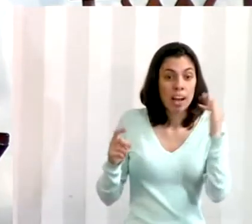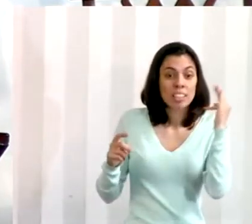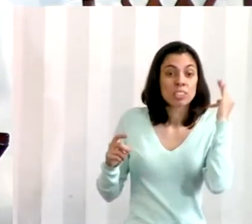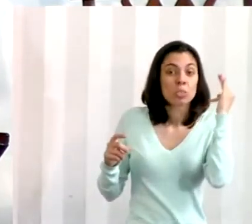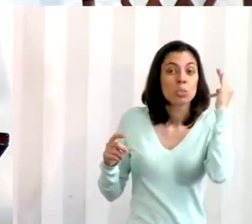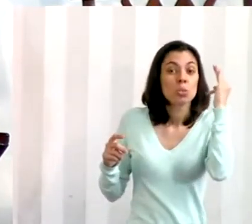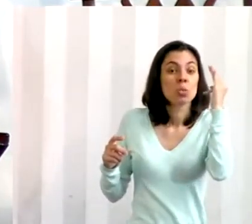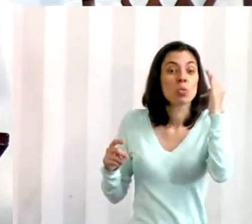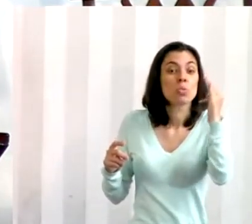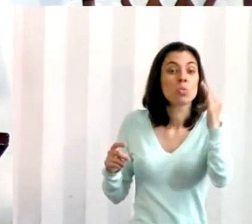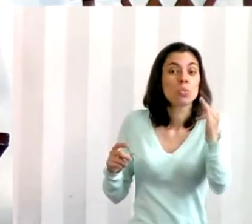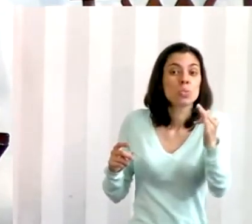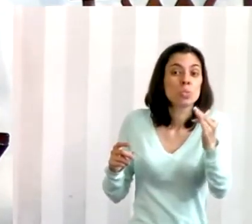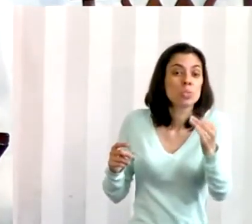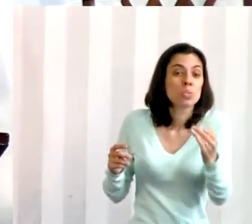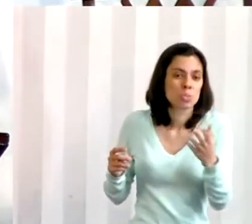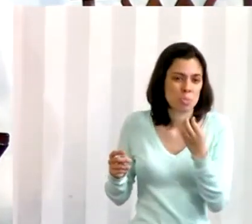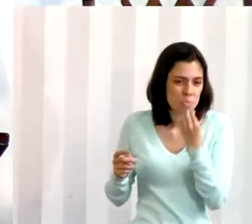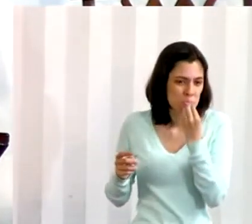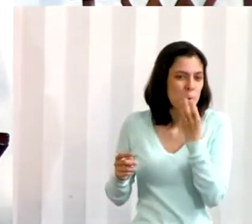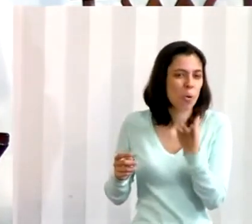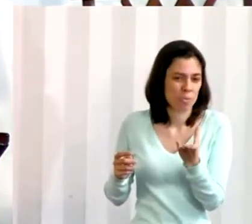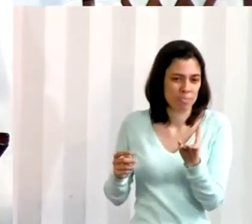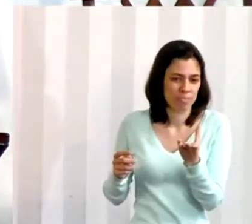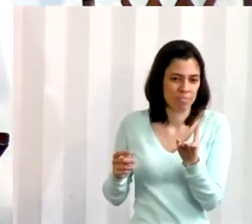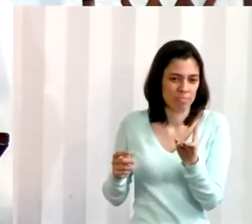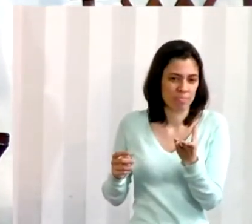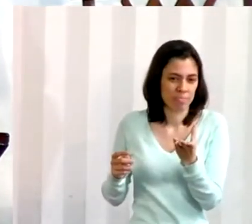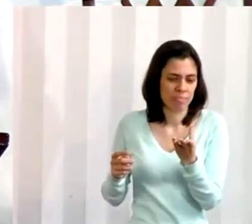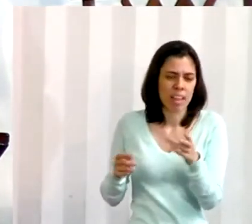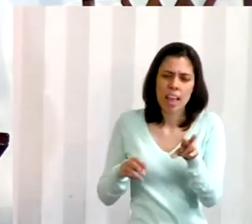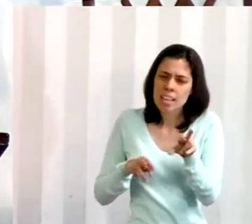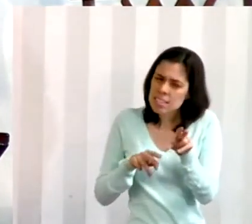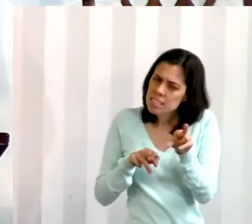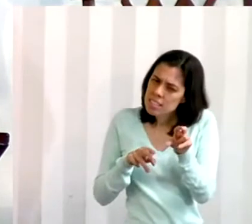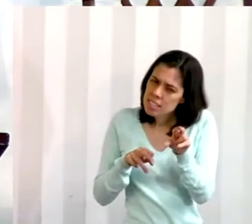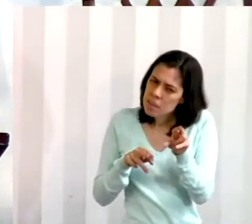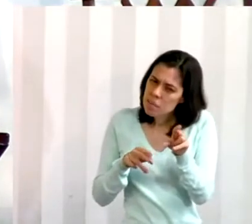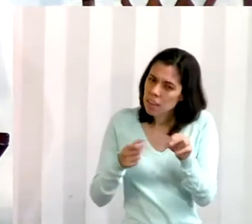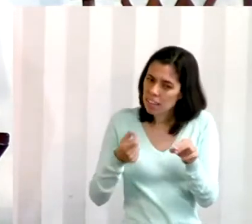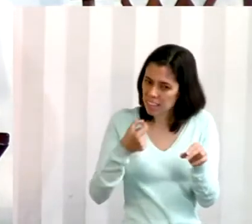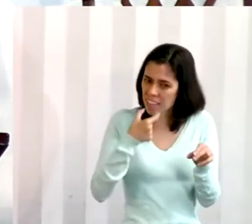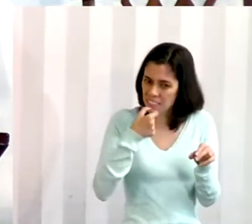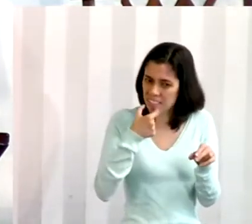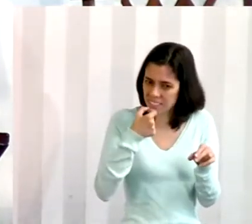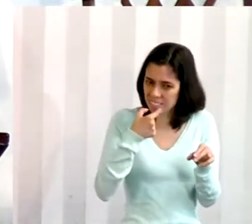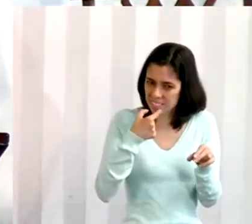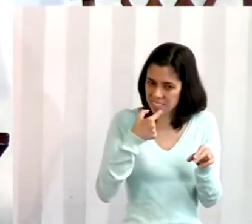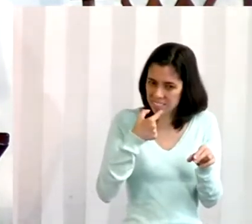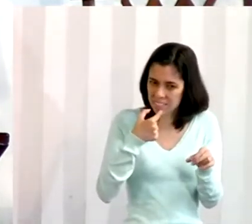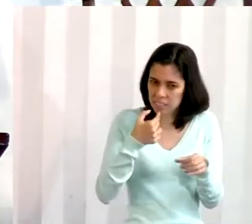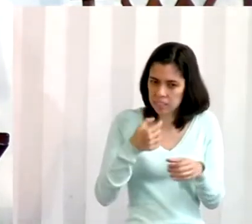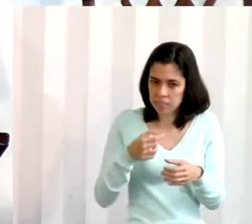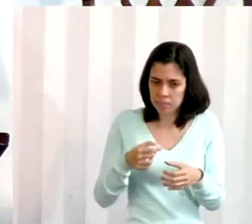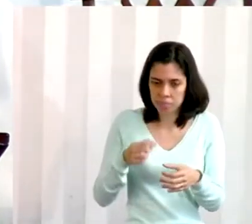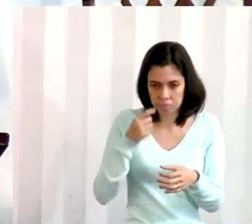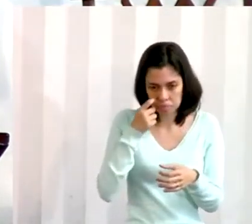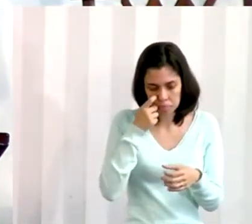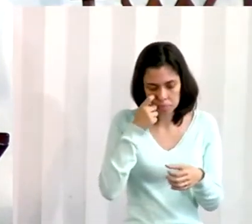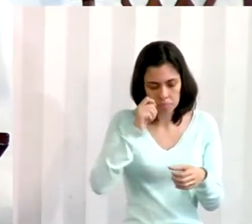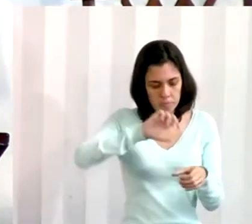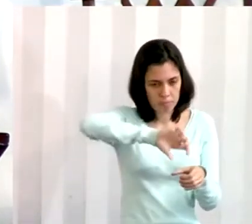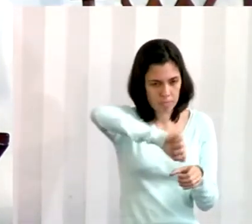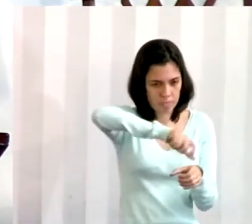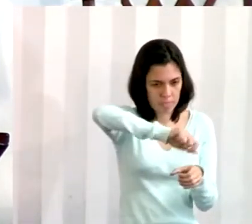doce. Quando nós tomamos um remédio muito difícil de ser tomado, nós não nos